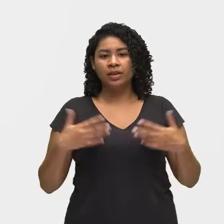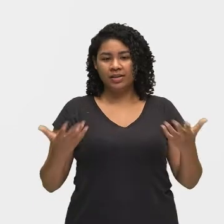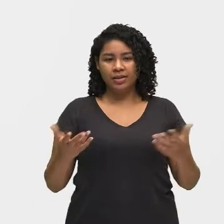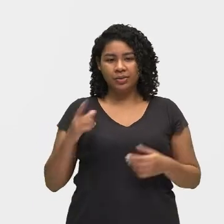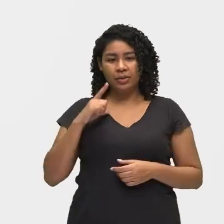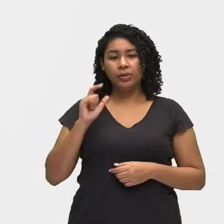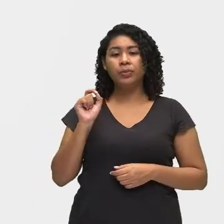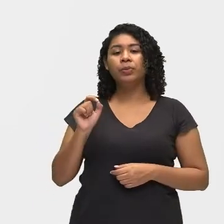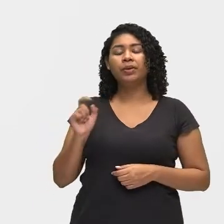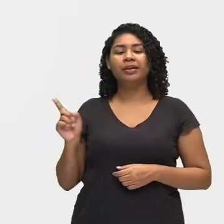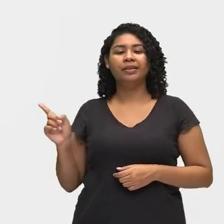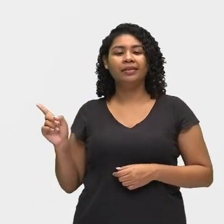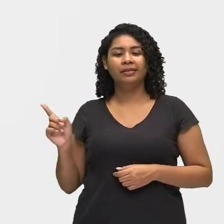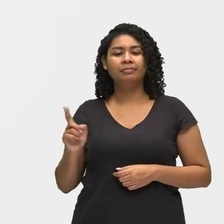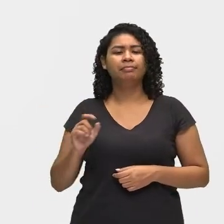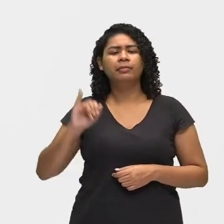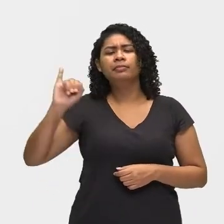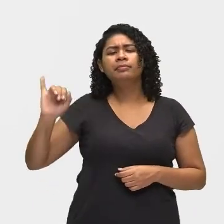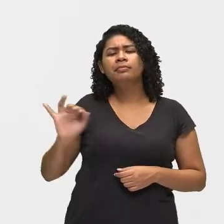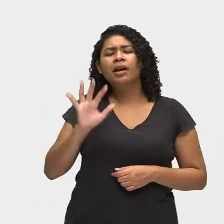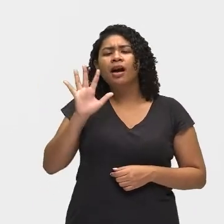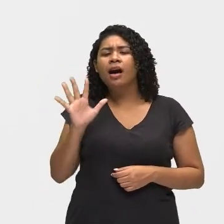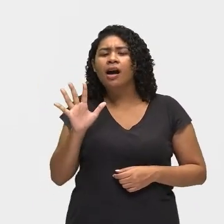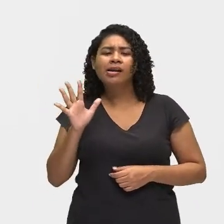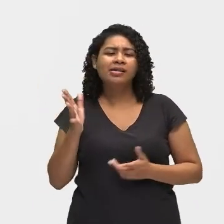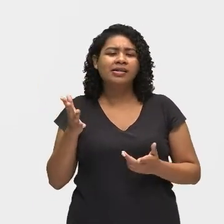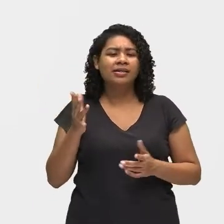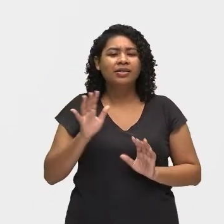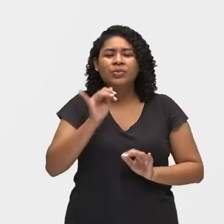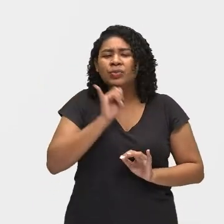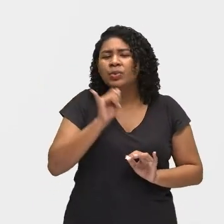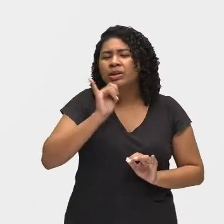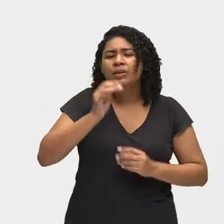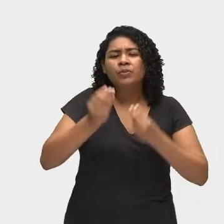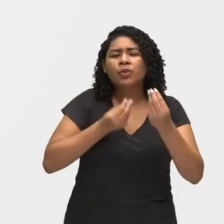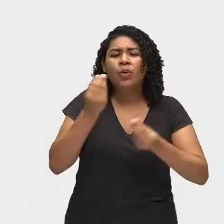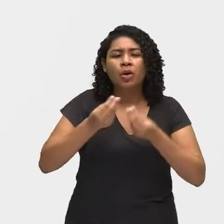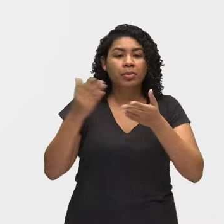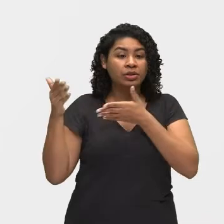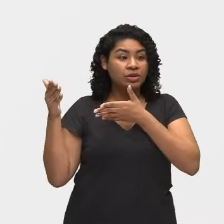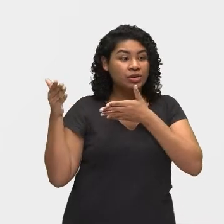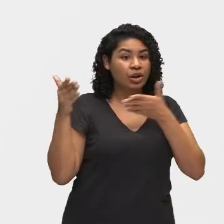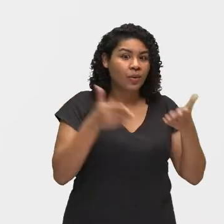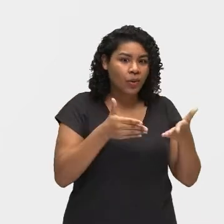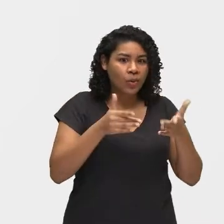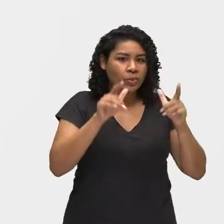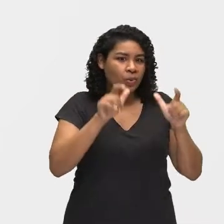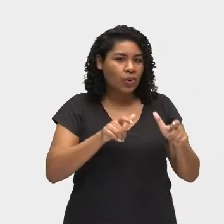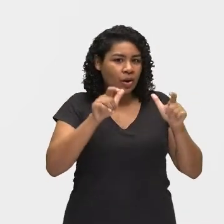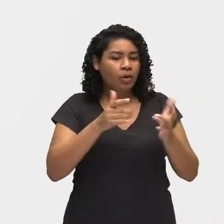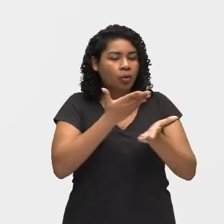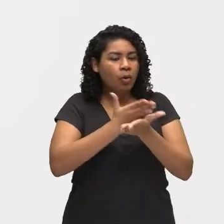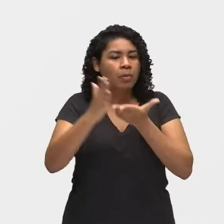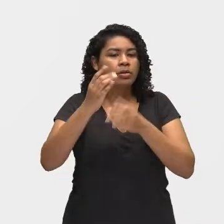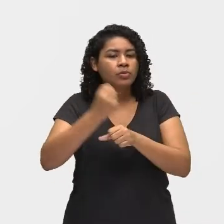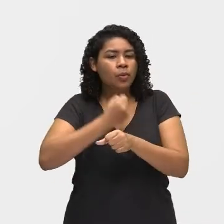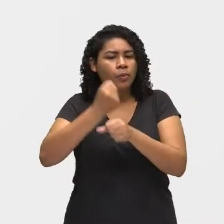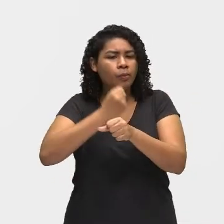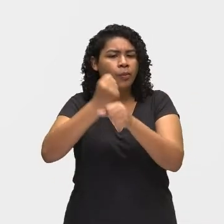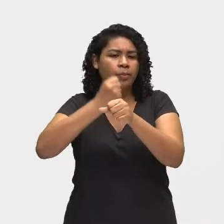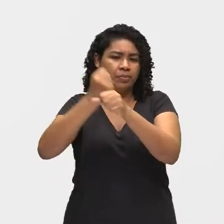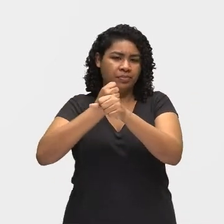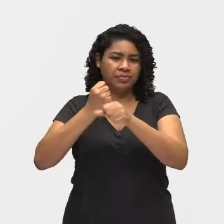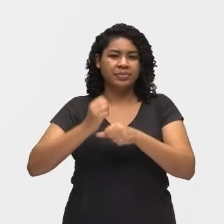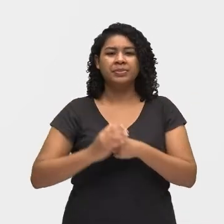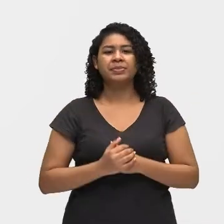ali, né, uma ilustração do que seria aquele primeiro momento quando se chega, como se começa a construir. E na